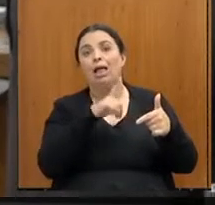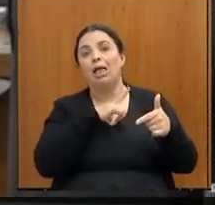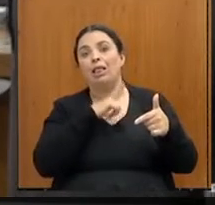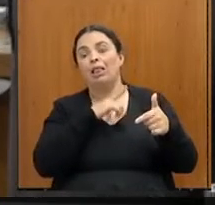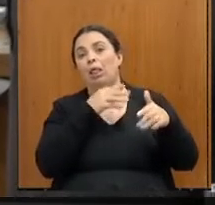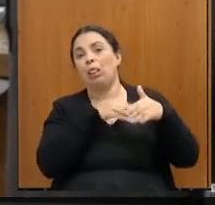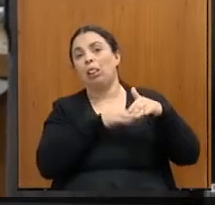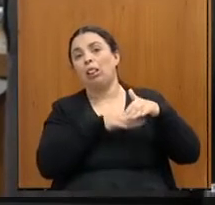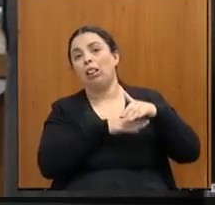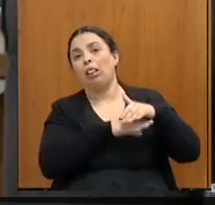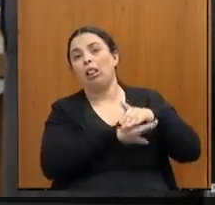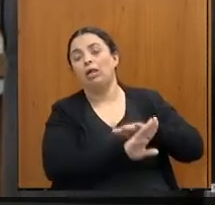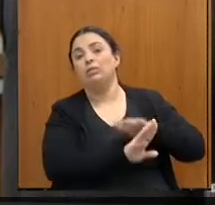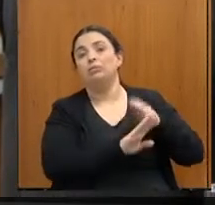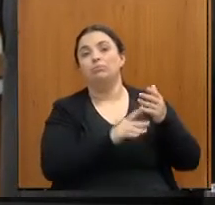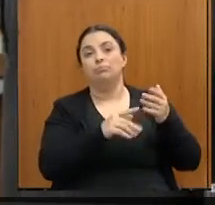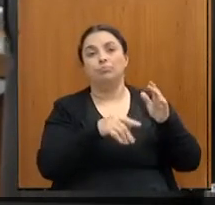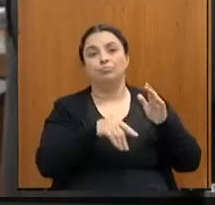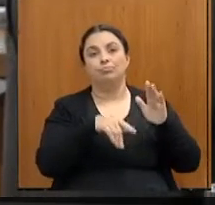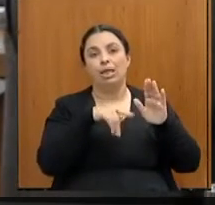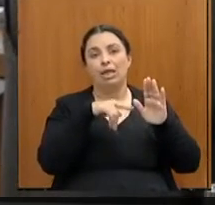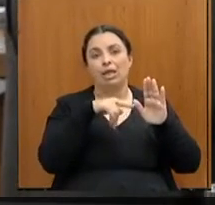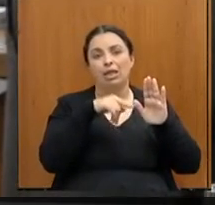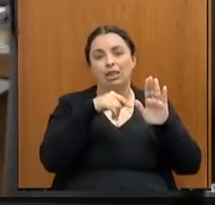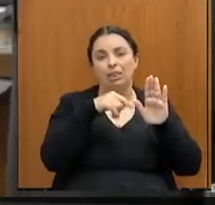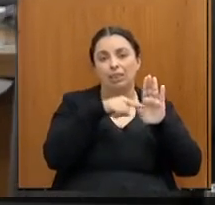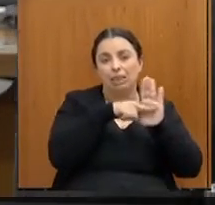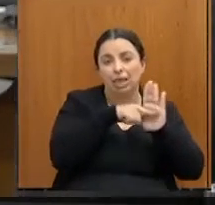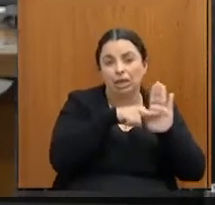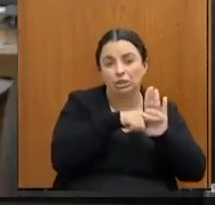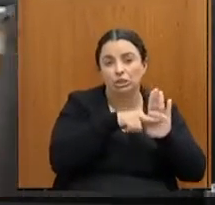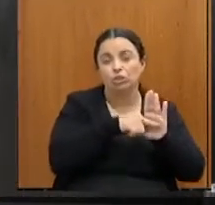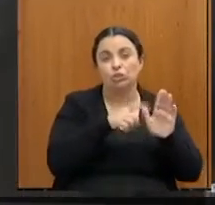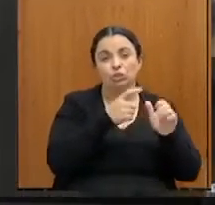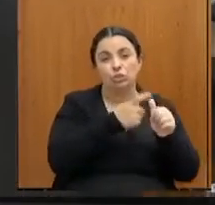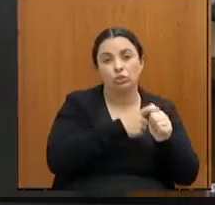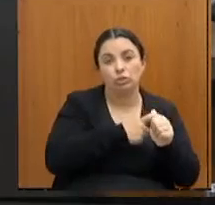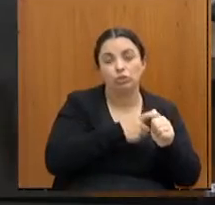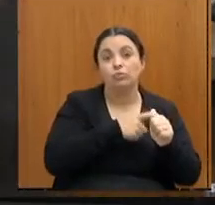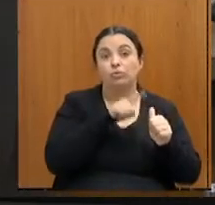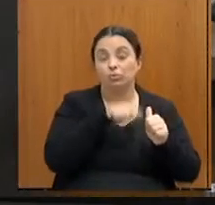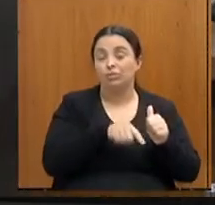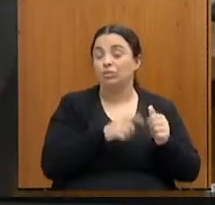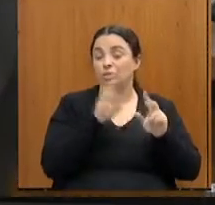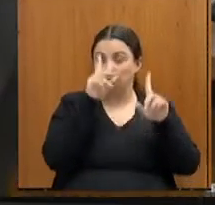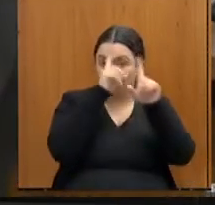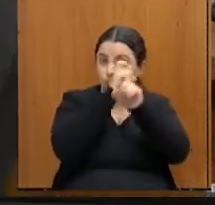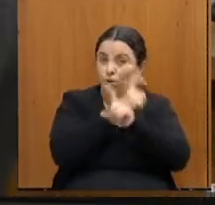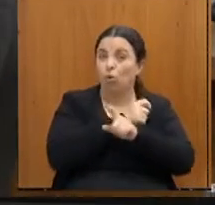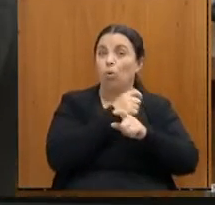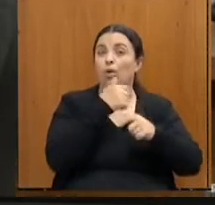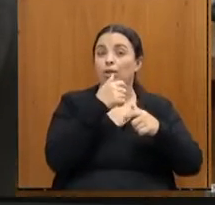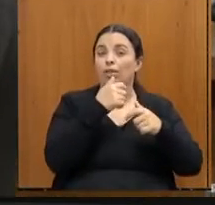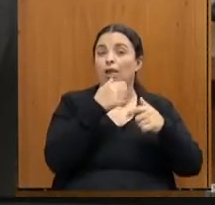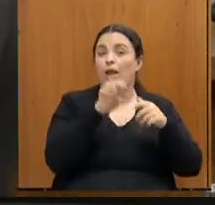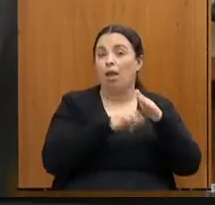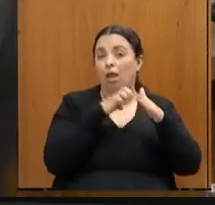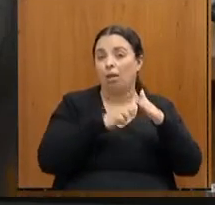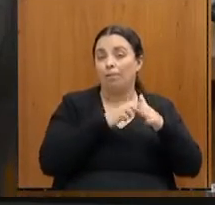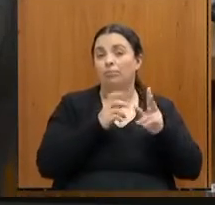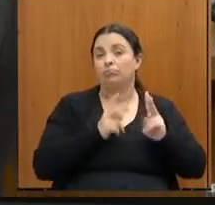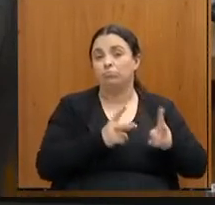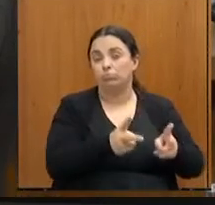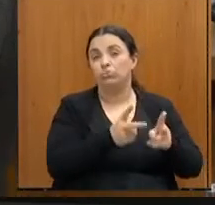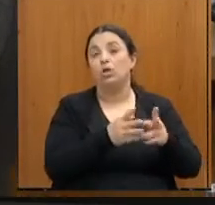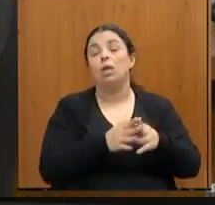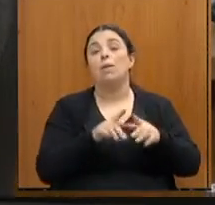que realmente pesa no bolso das empresas em que Pese a secretaria de fazenda ainda esteja no processo